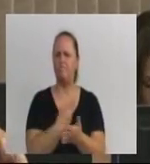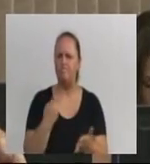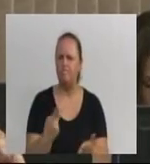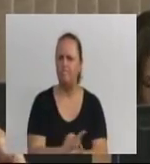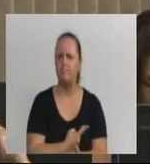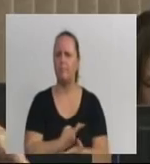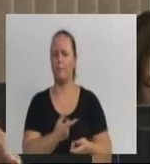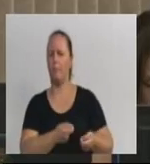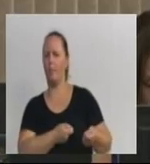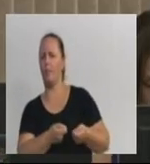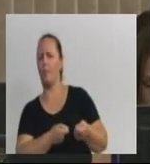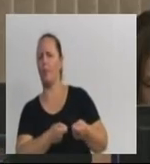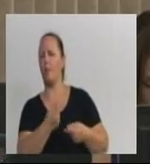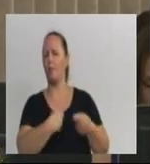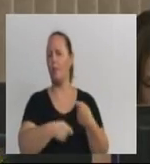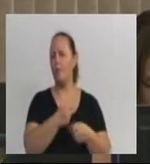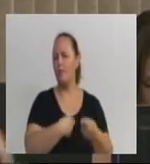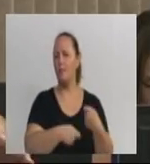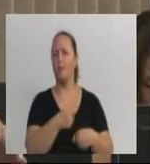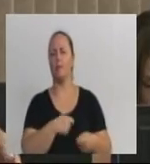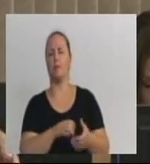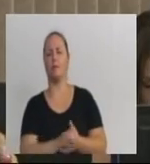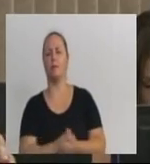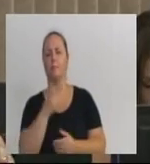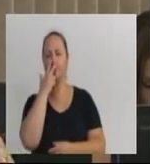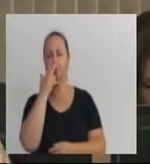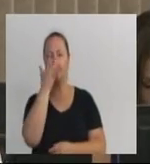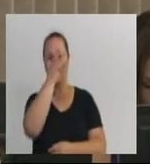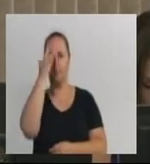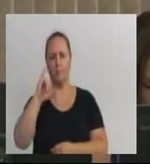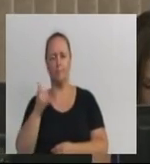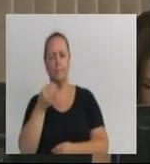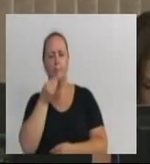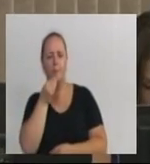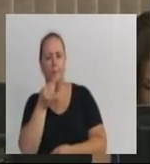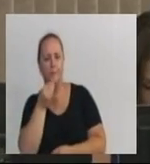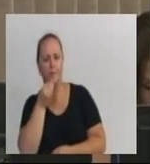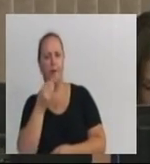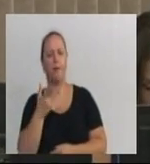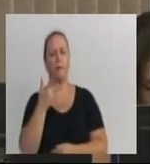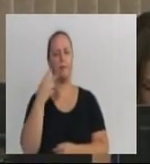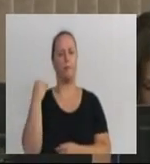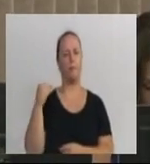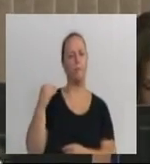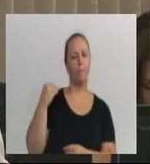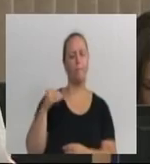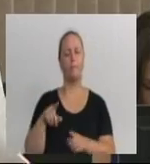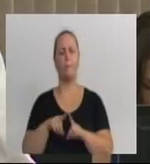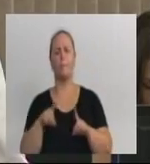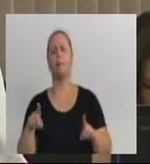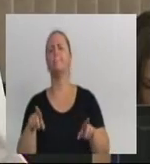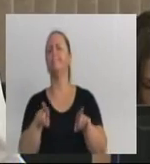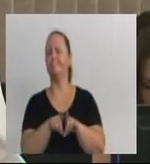negociata, a porteira do oportunismo. E, parafraseando meu grande líder,